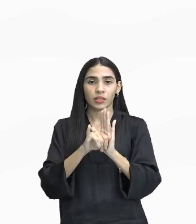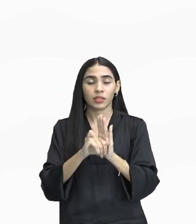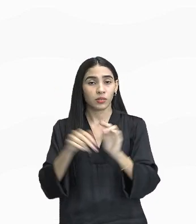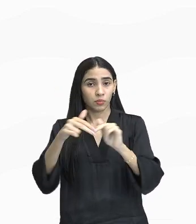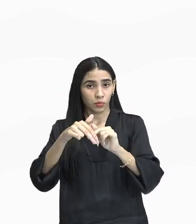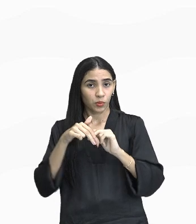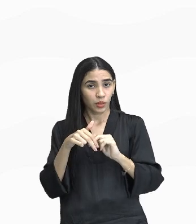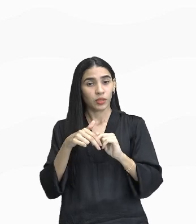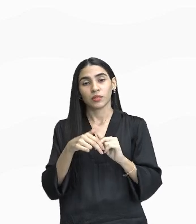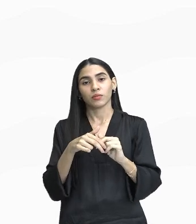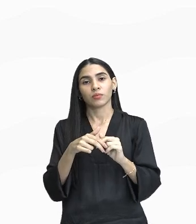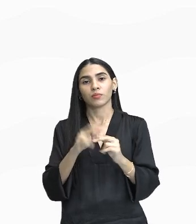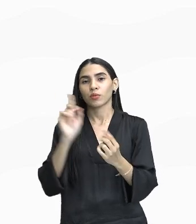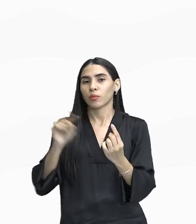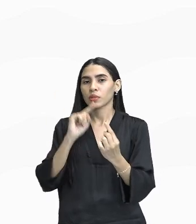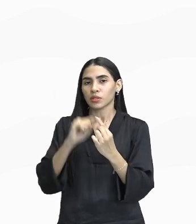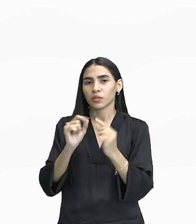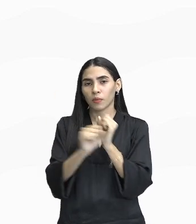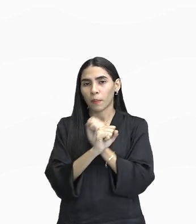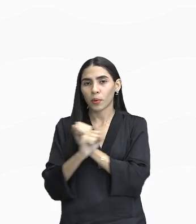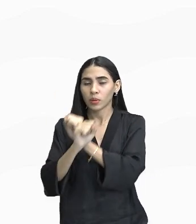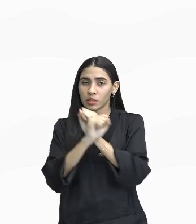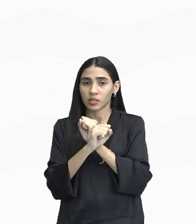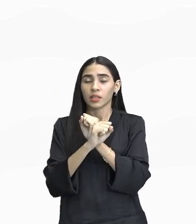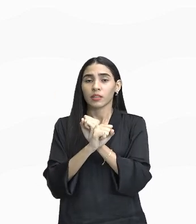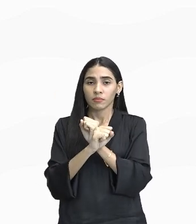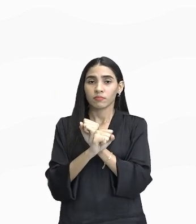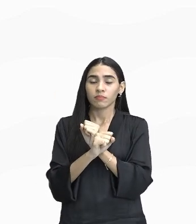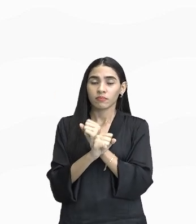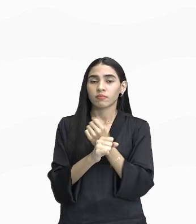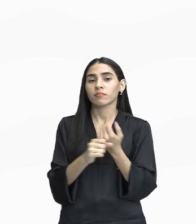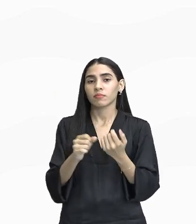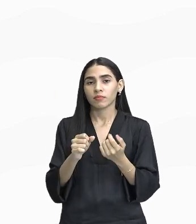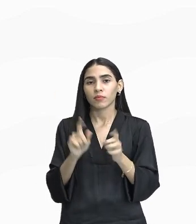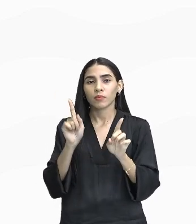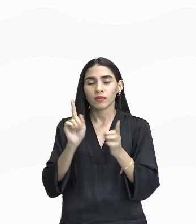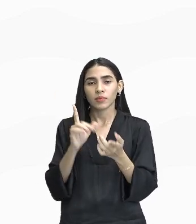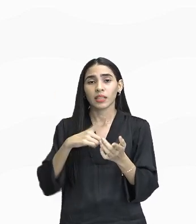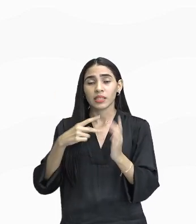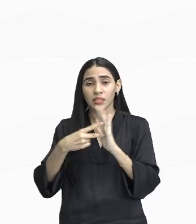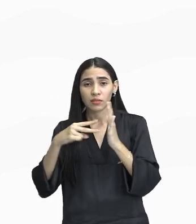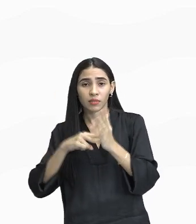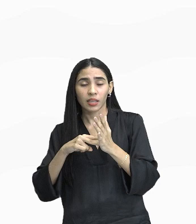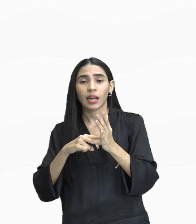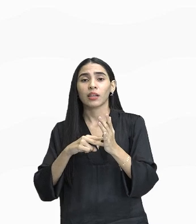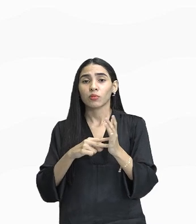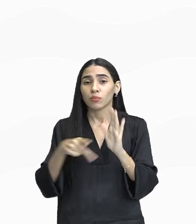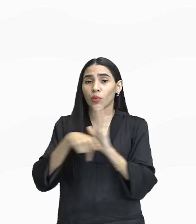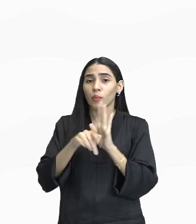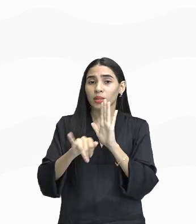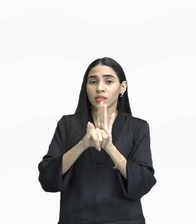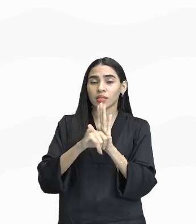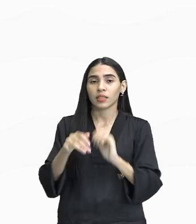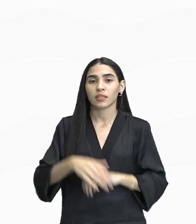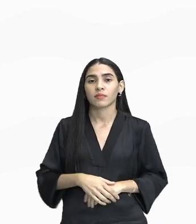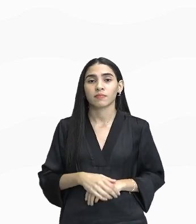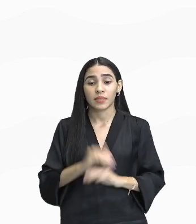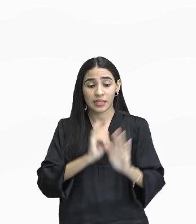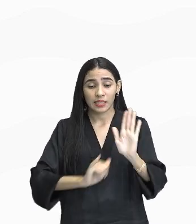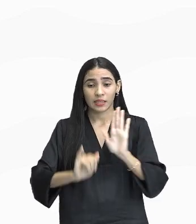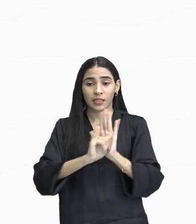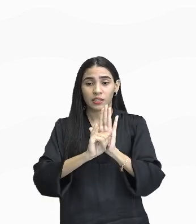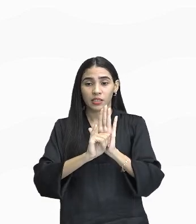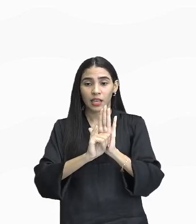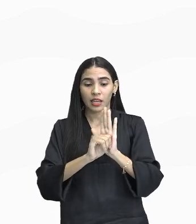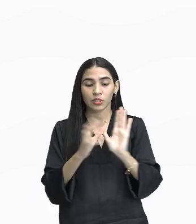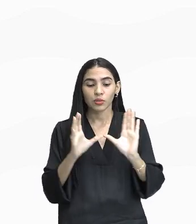isso que, além de proteger os seus significados, eles se tornam significados identitários. É a identidade